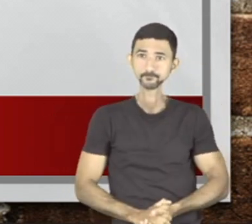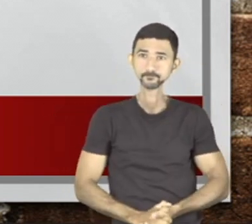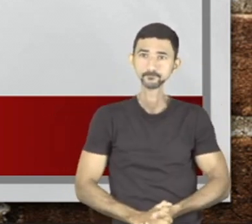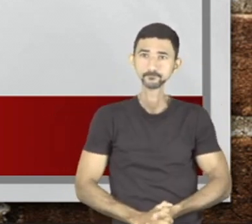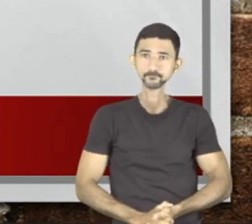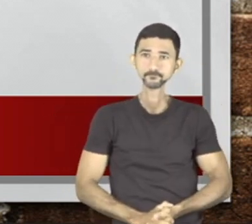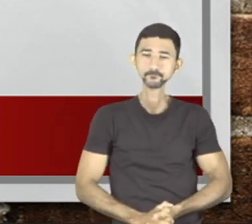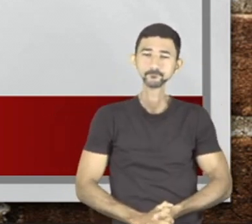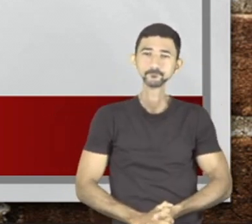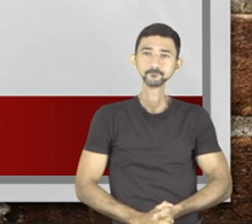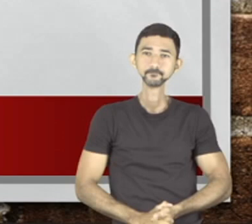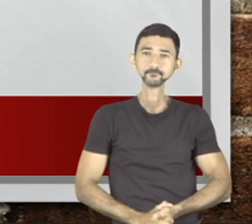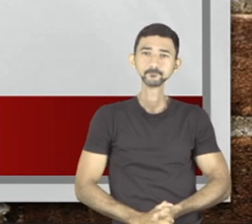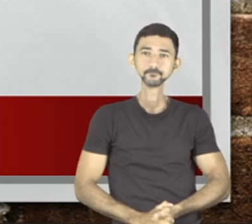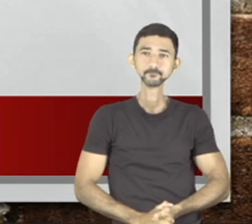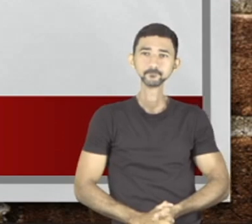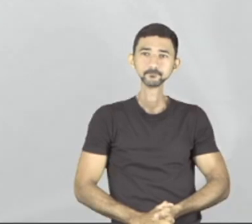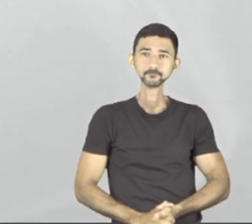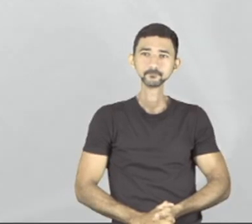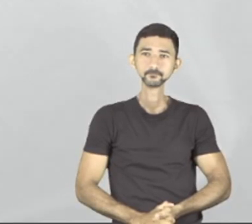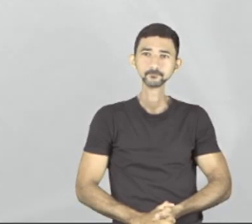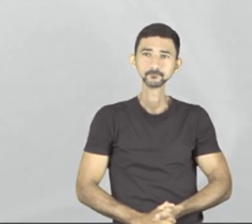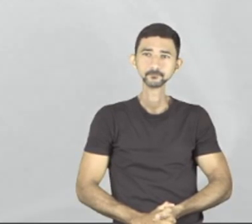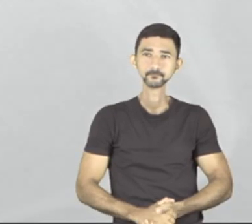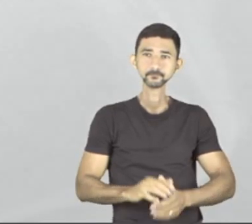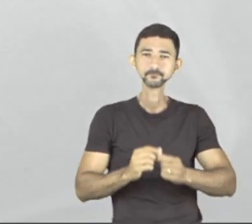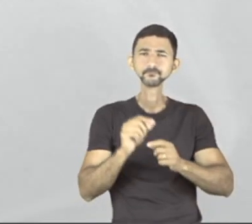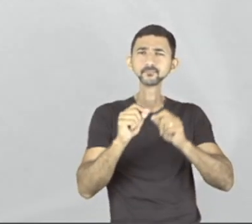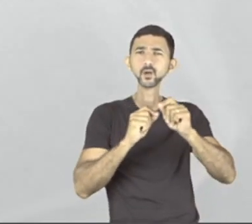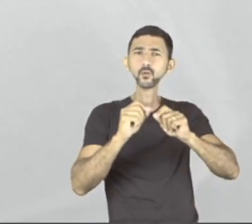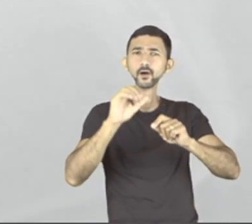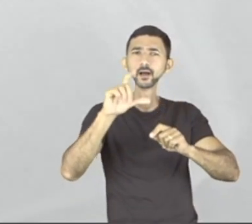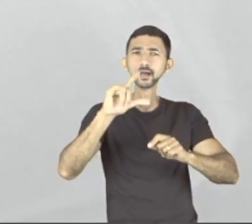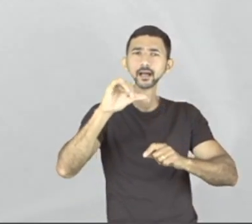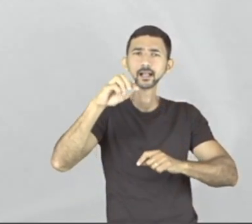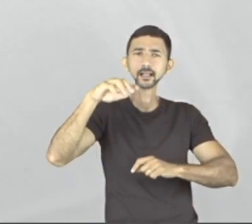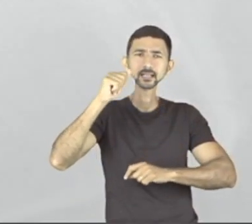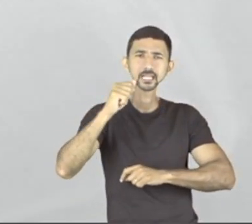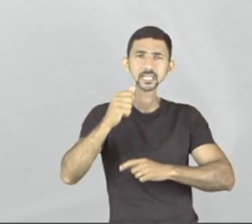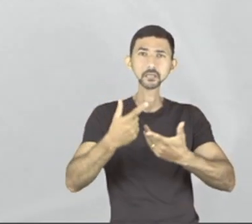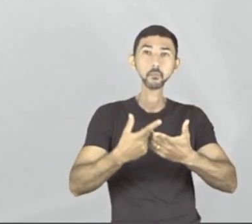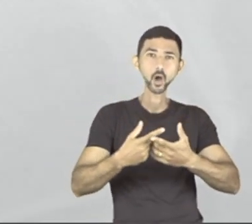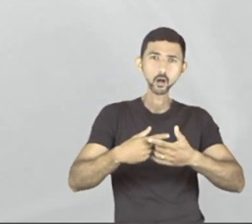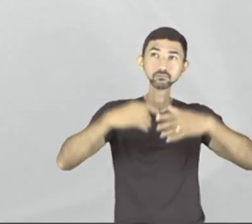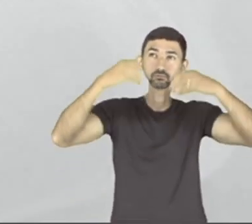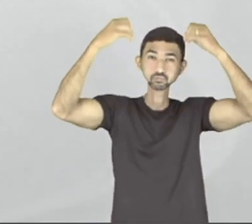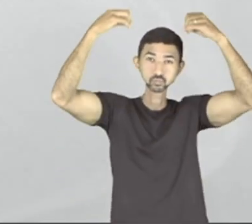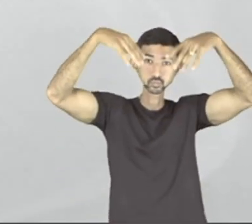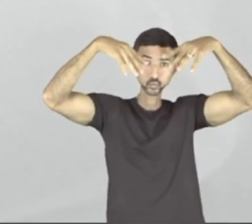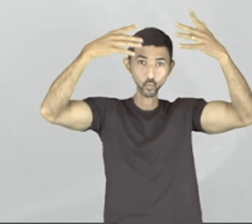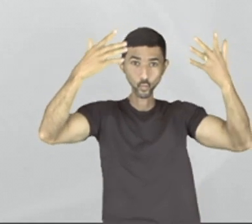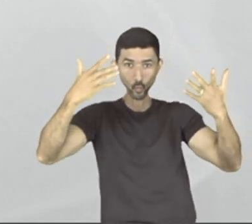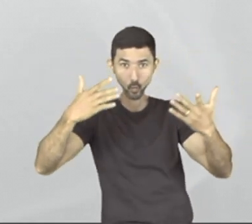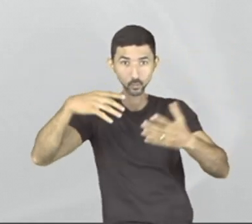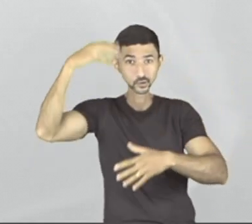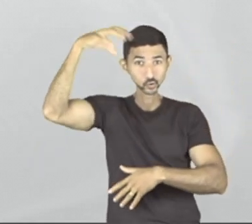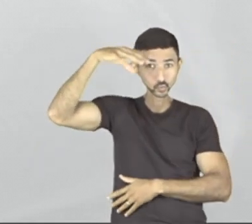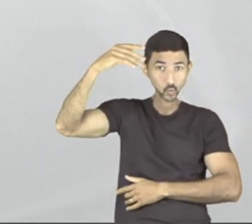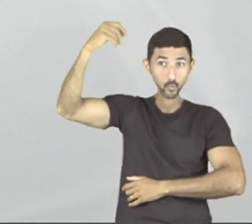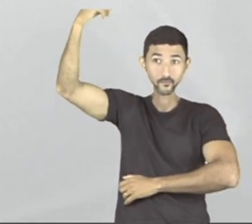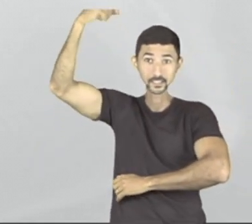tabuleiros, ok? Agora a gente vai falar um pouco sobre o clima da nossa região, né? Falamos de novo aqui